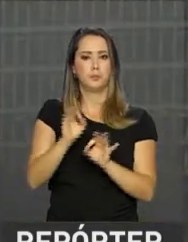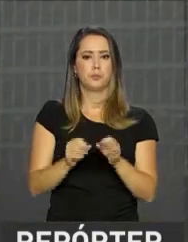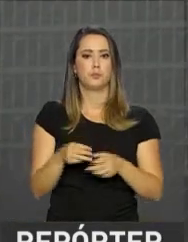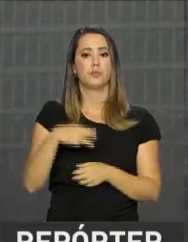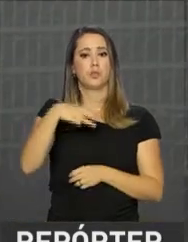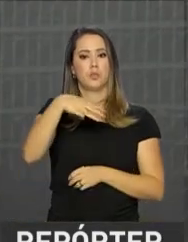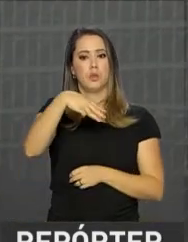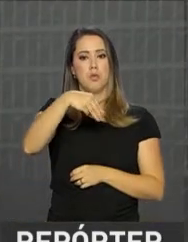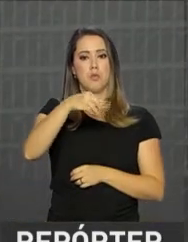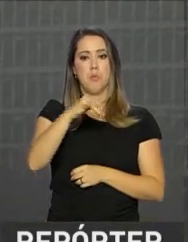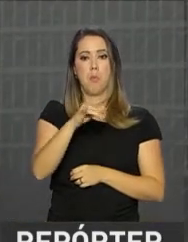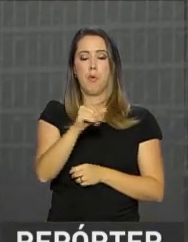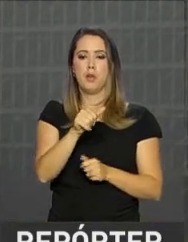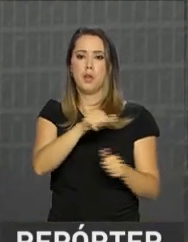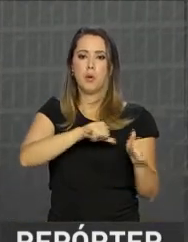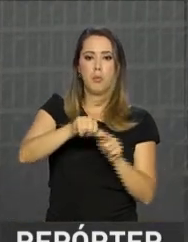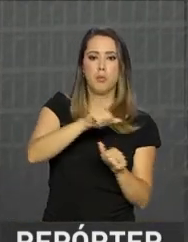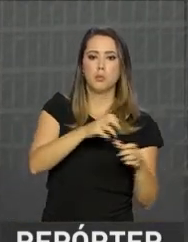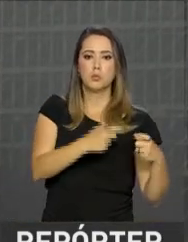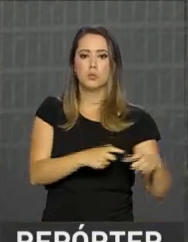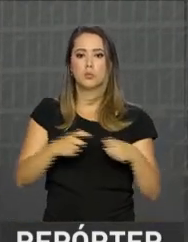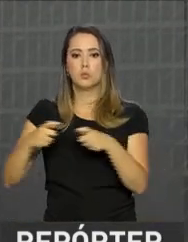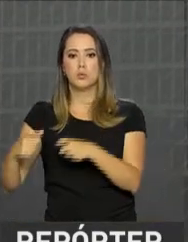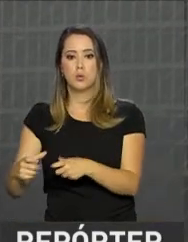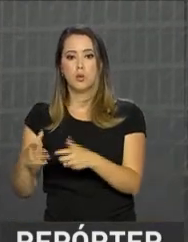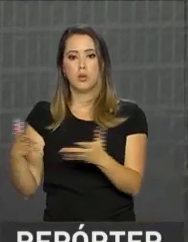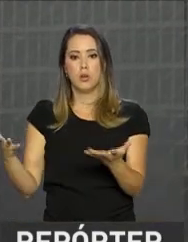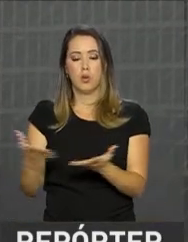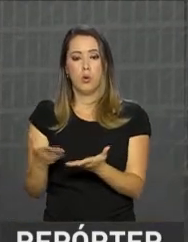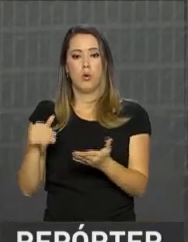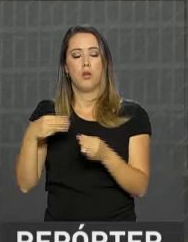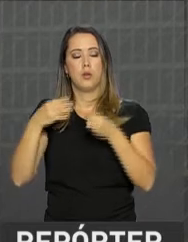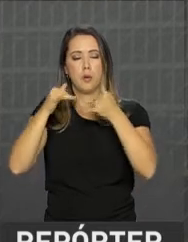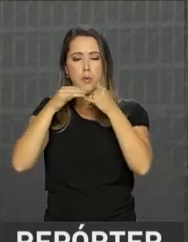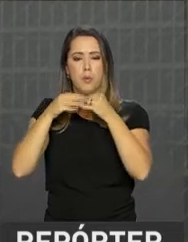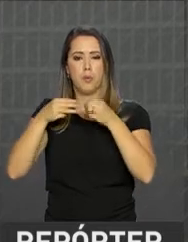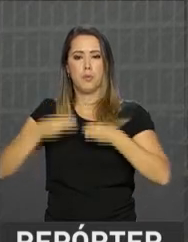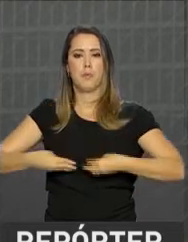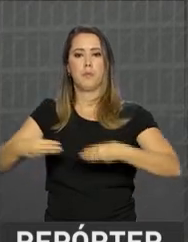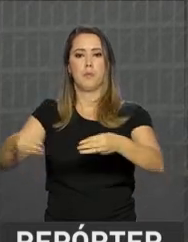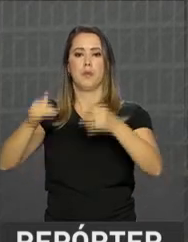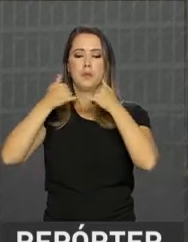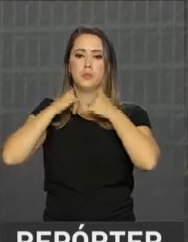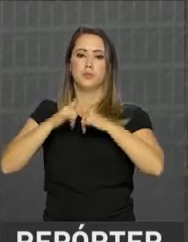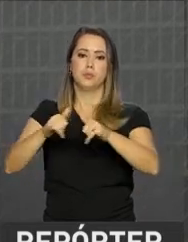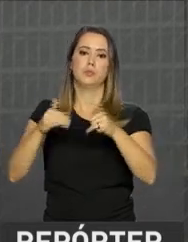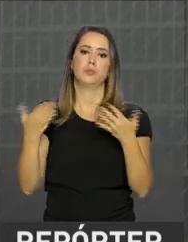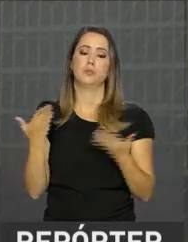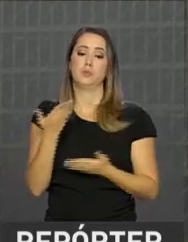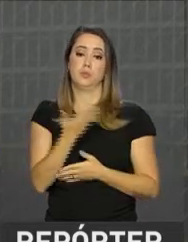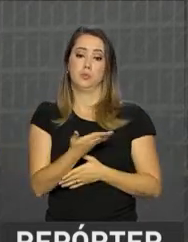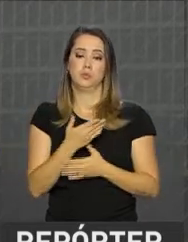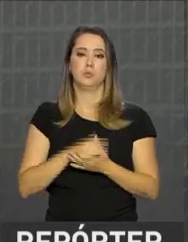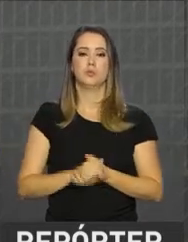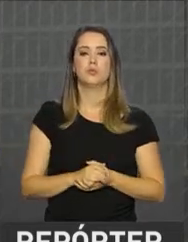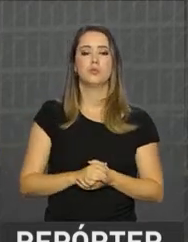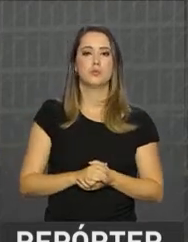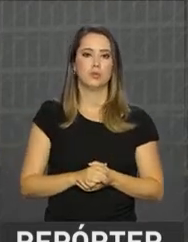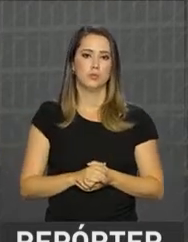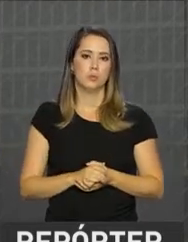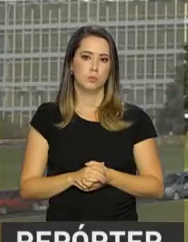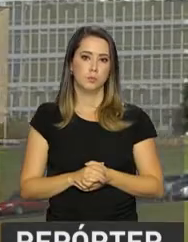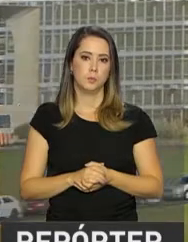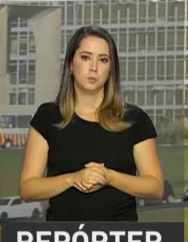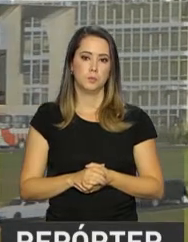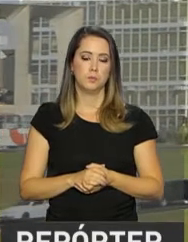o comando da secretaria geral da presidência e vai liderar o processo de privatização da eletrobrás agora à frente do ministério de minas e